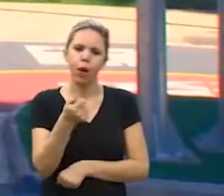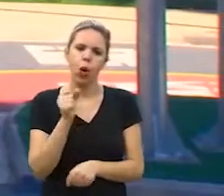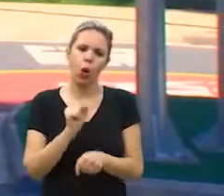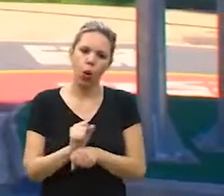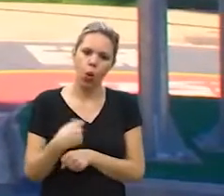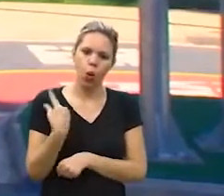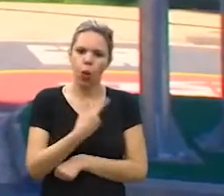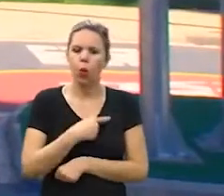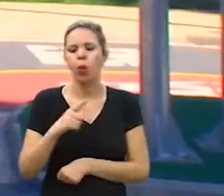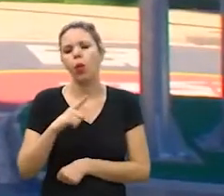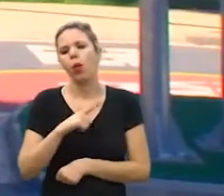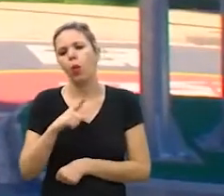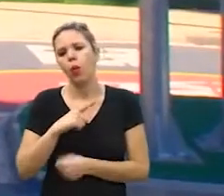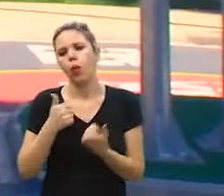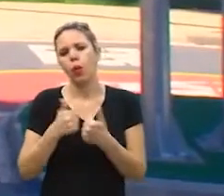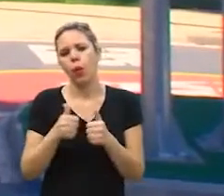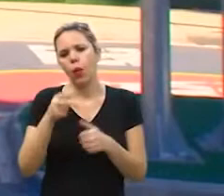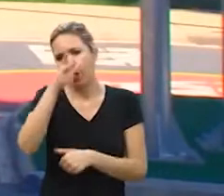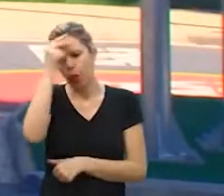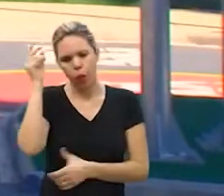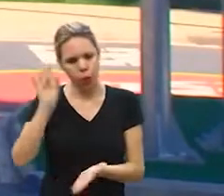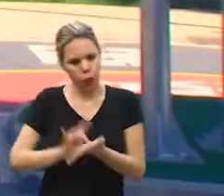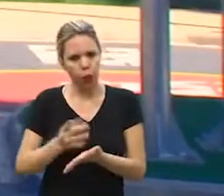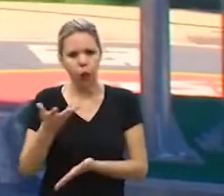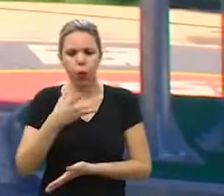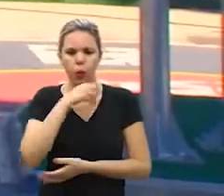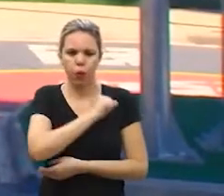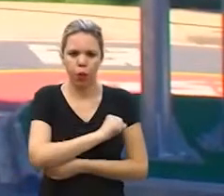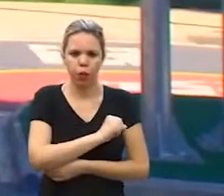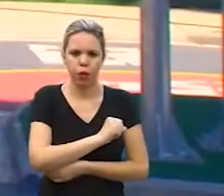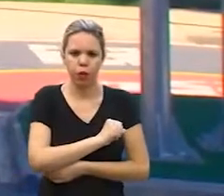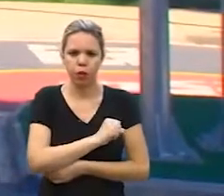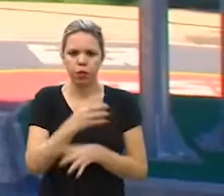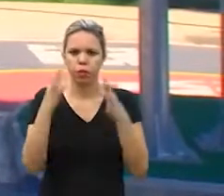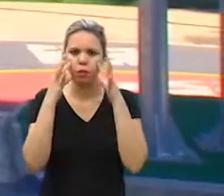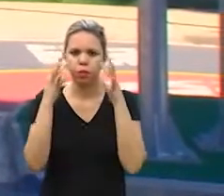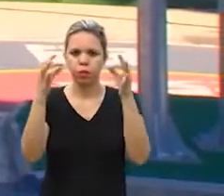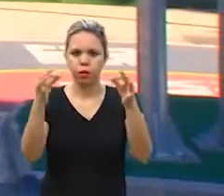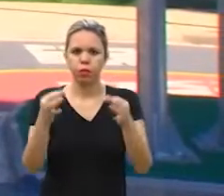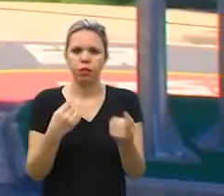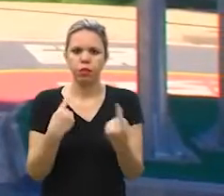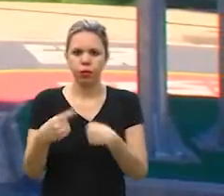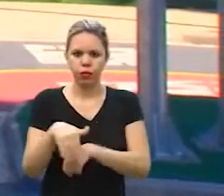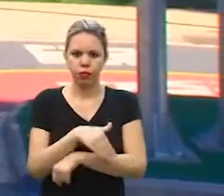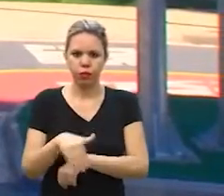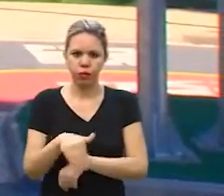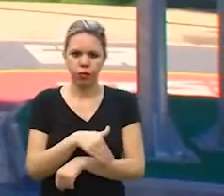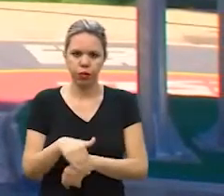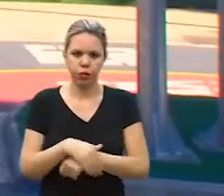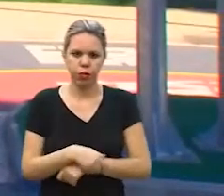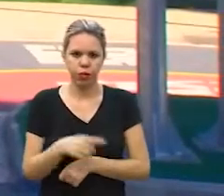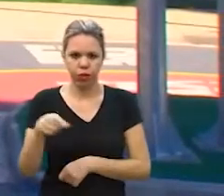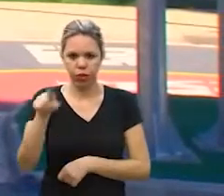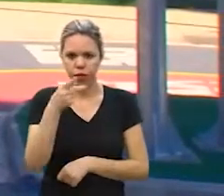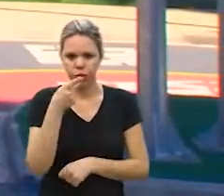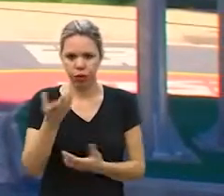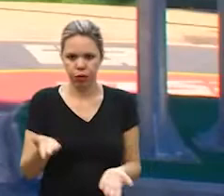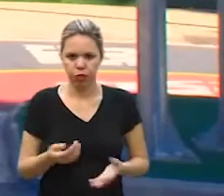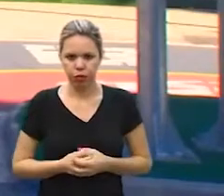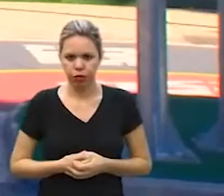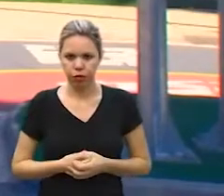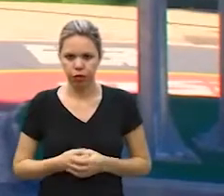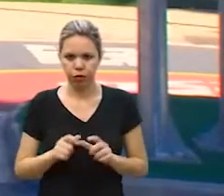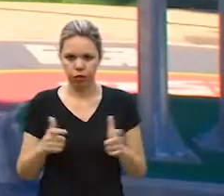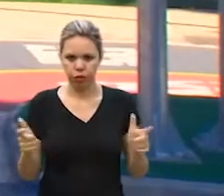muito pouco para que a gente possa ter um transporte público eficiente, rápido. Então a atenção nessas ruas, nessas avenidas que você